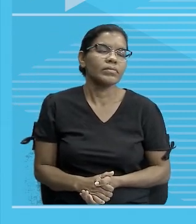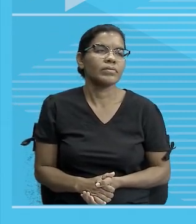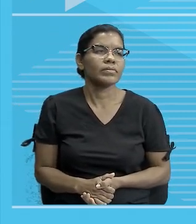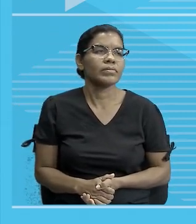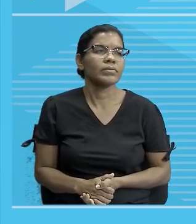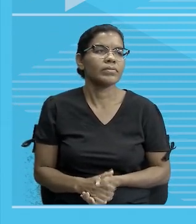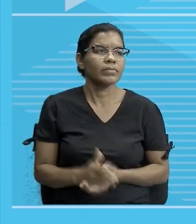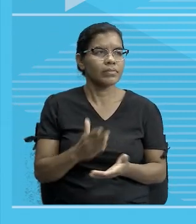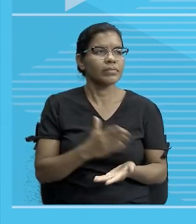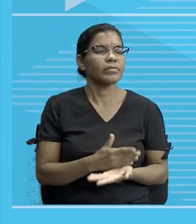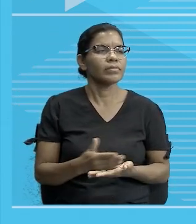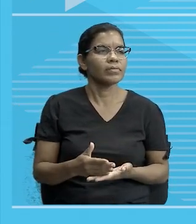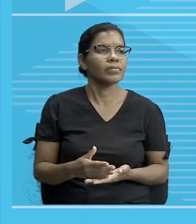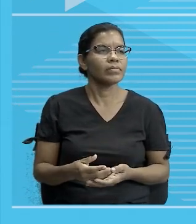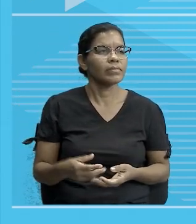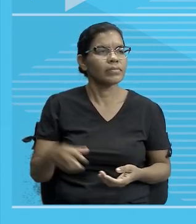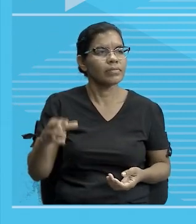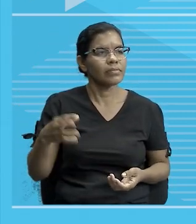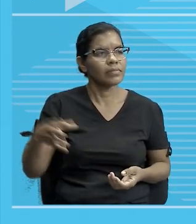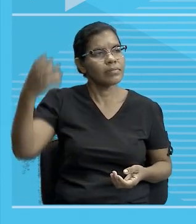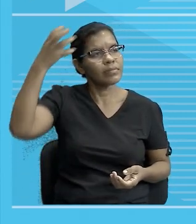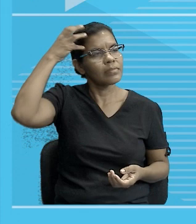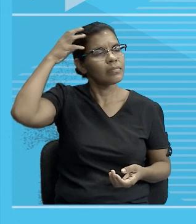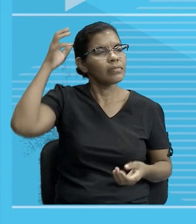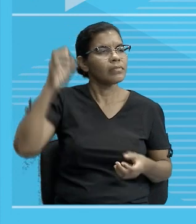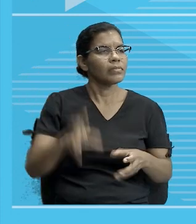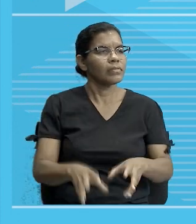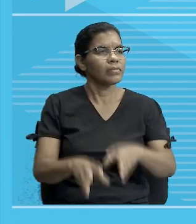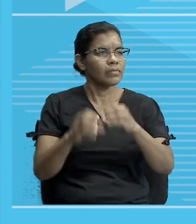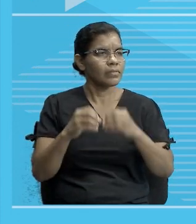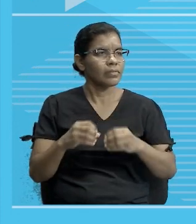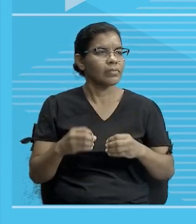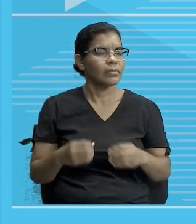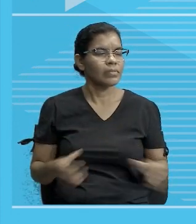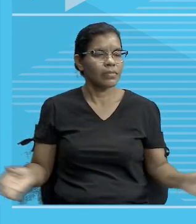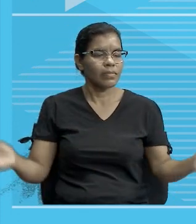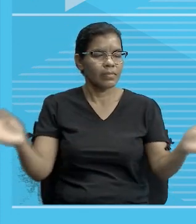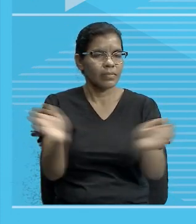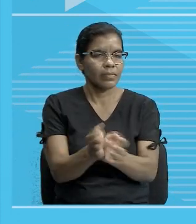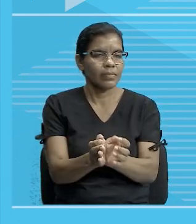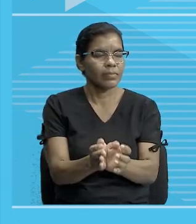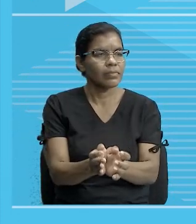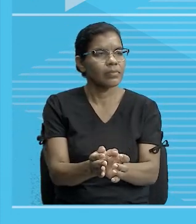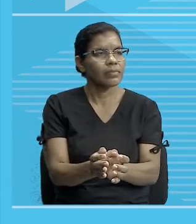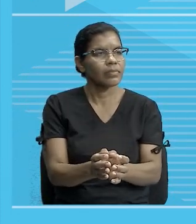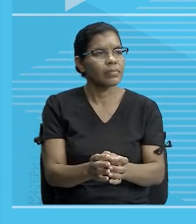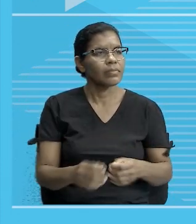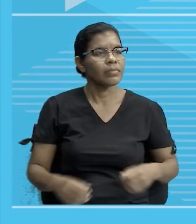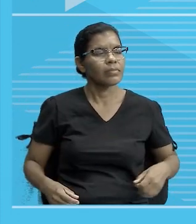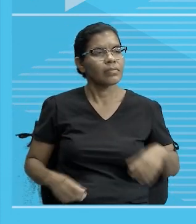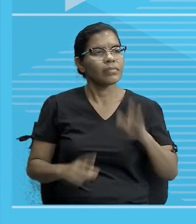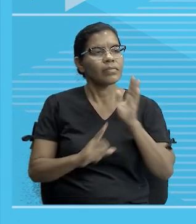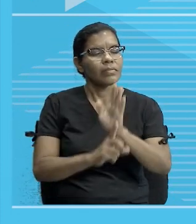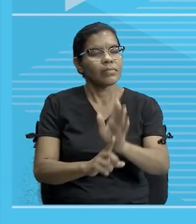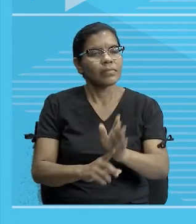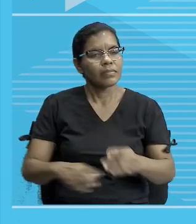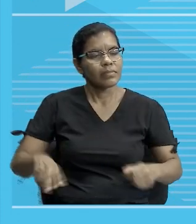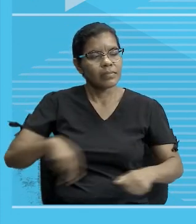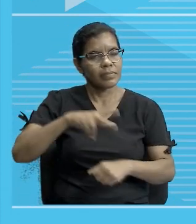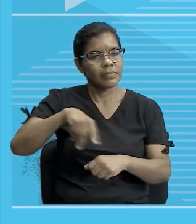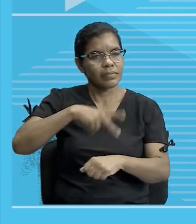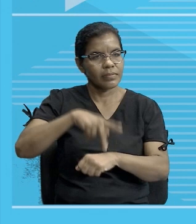Vamos começar. O rei vai convocar uma reunião de representantes do